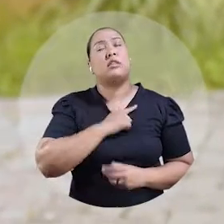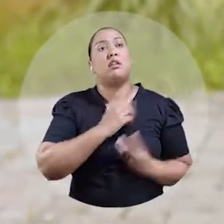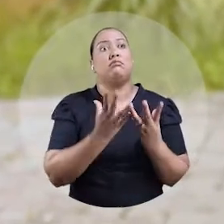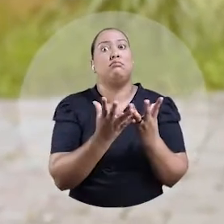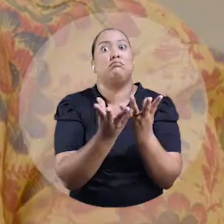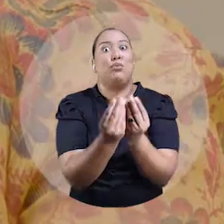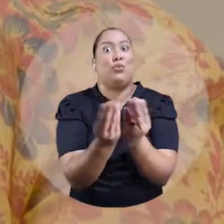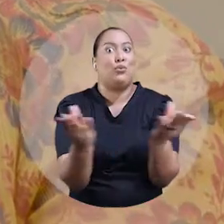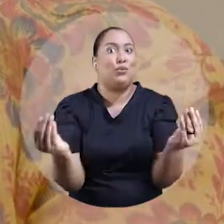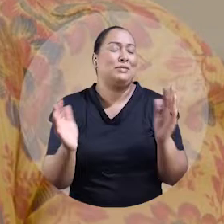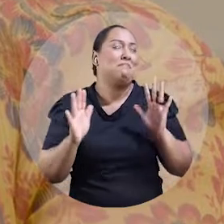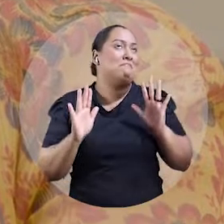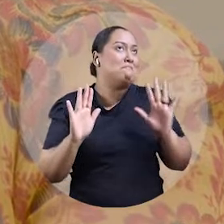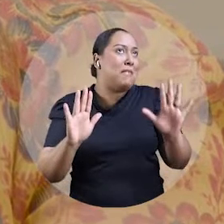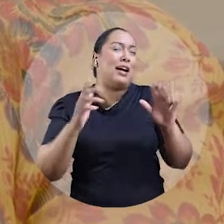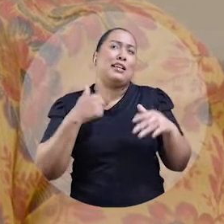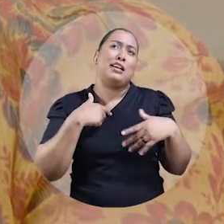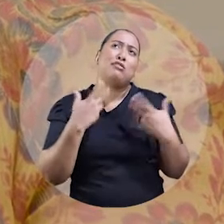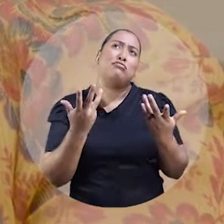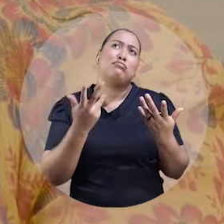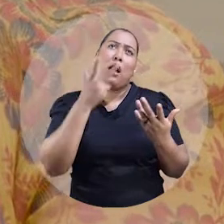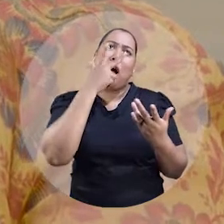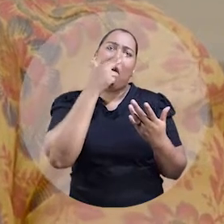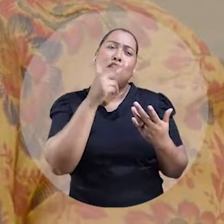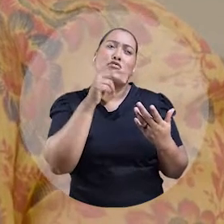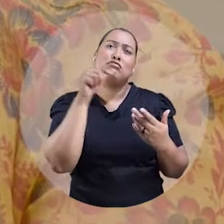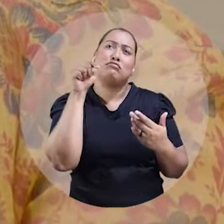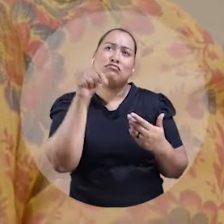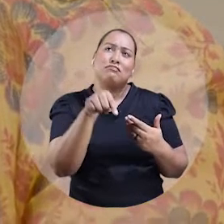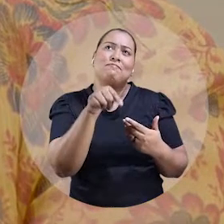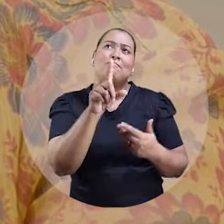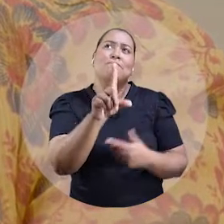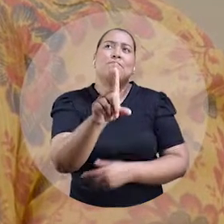Seriam muitos, né? Mas eu citaria aqui agora